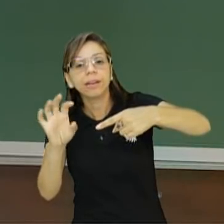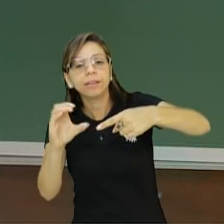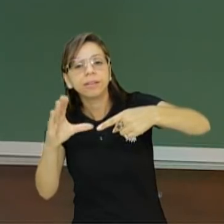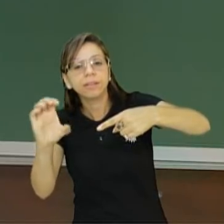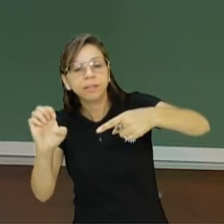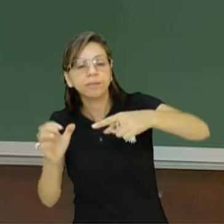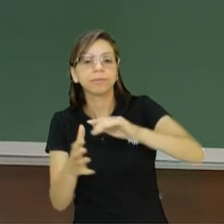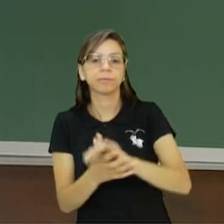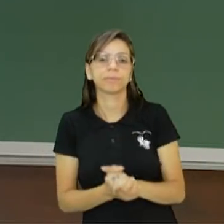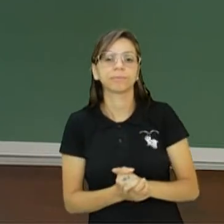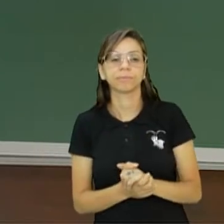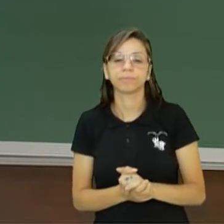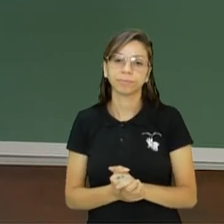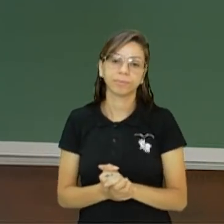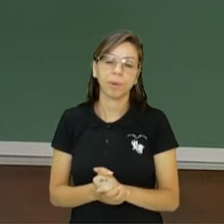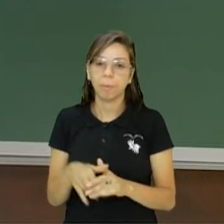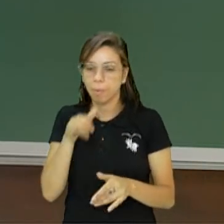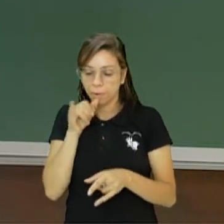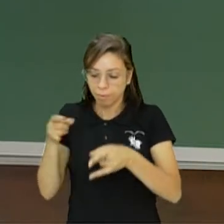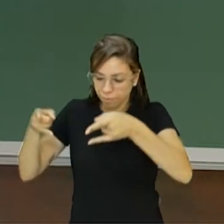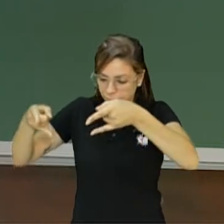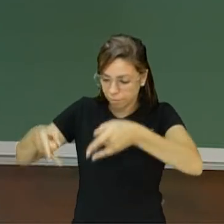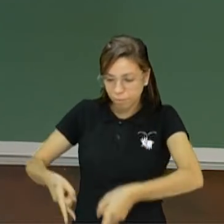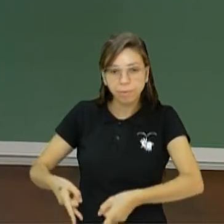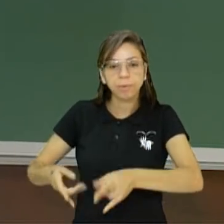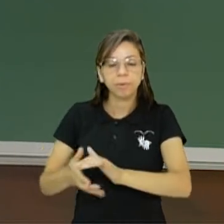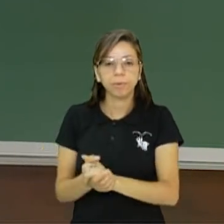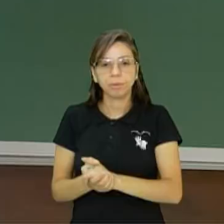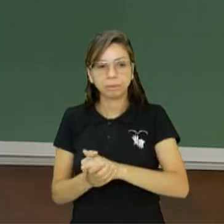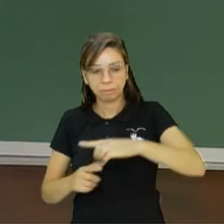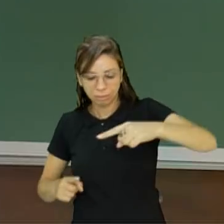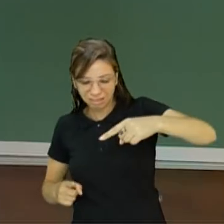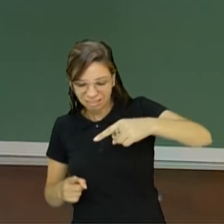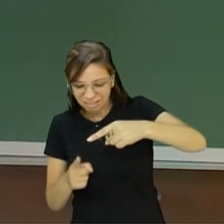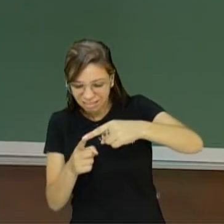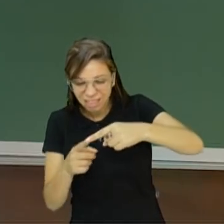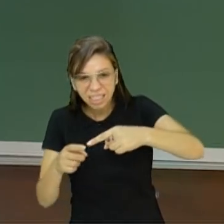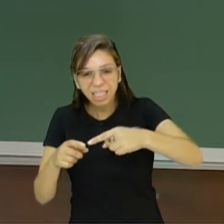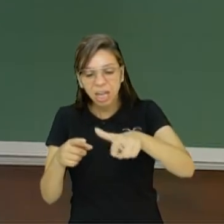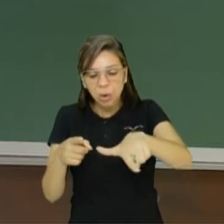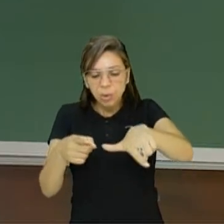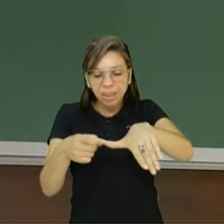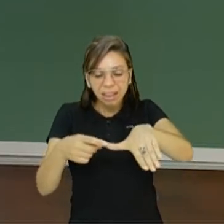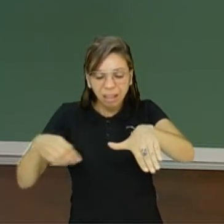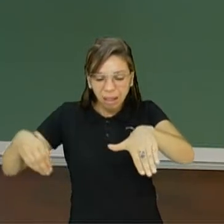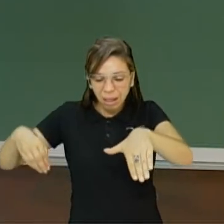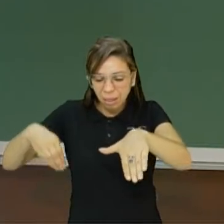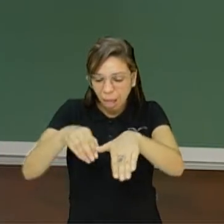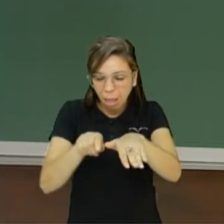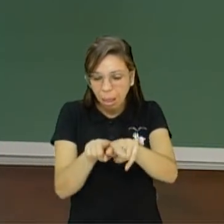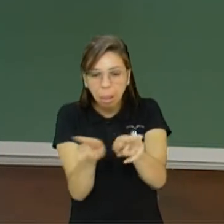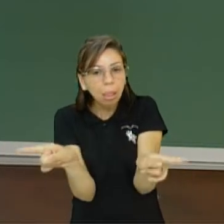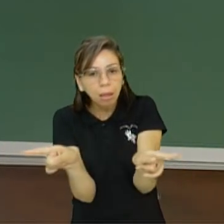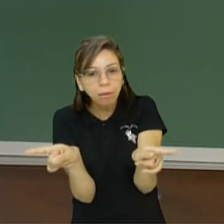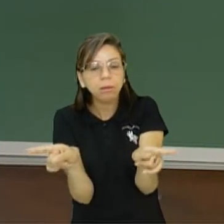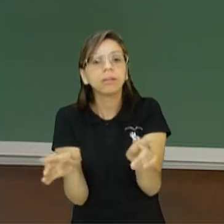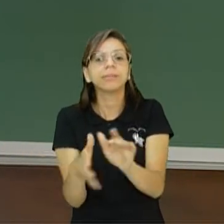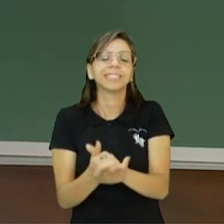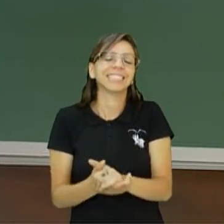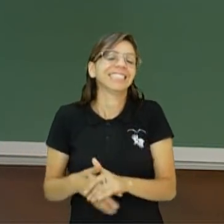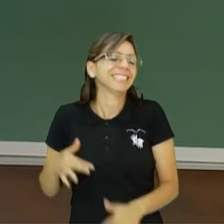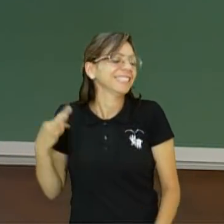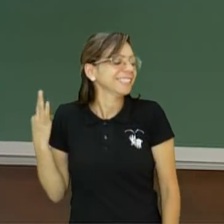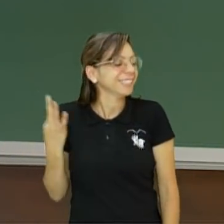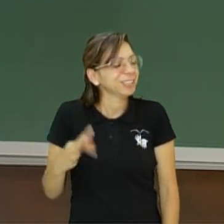prof? Quando a gente passa do lado da cama e o dedo mindinho bate bem no pé da cama e vai um dedo para um lado, outro para o outro. Ai,